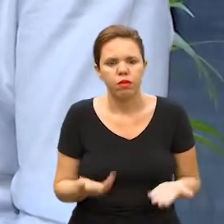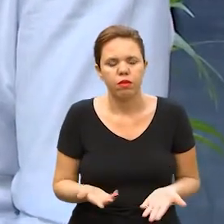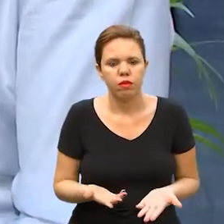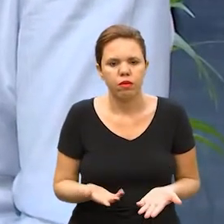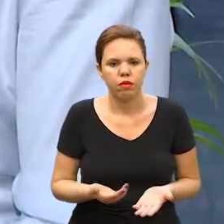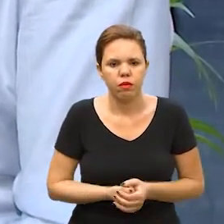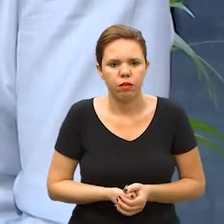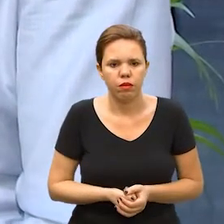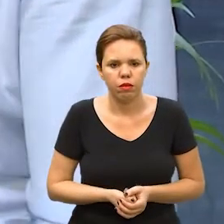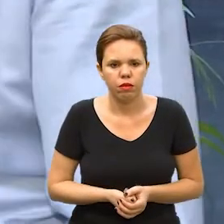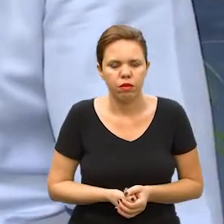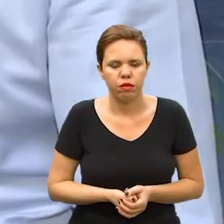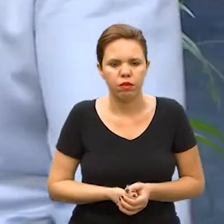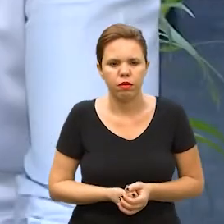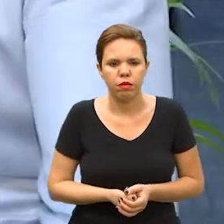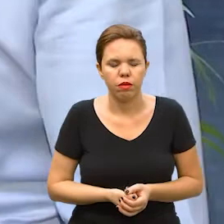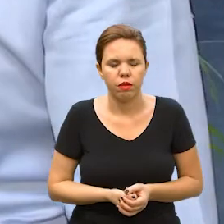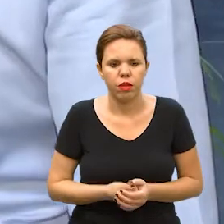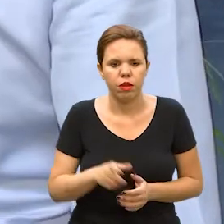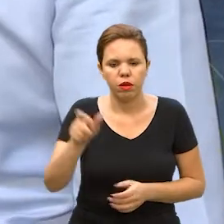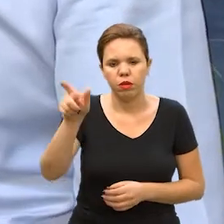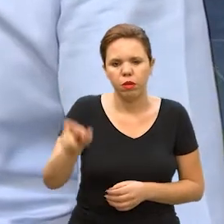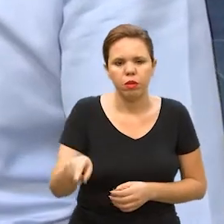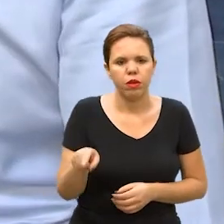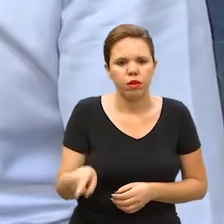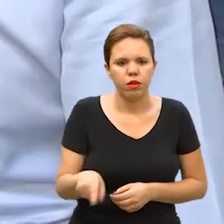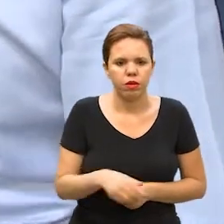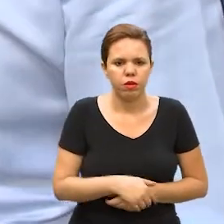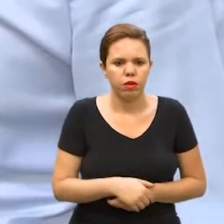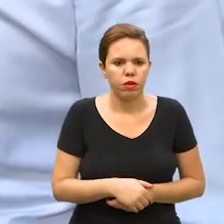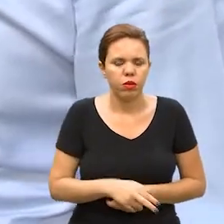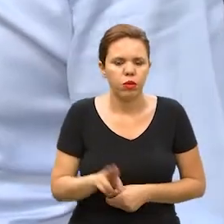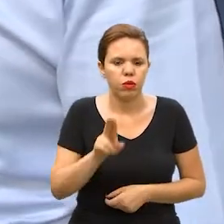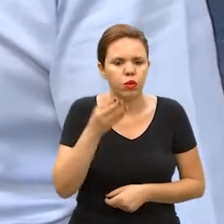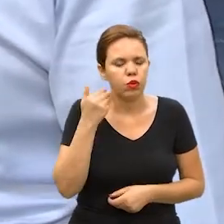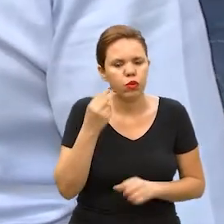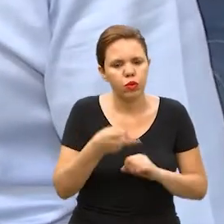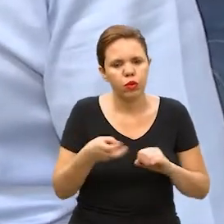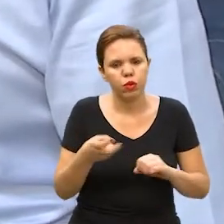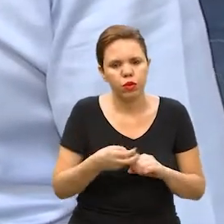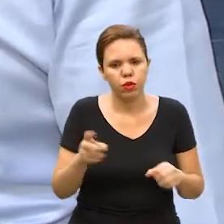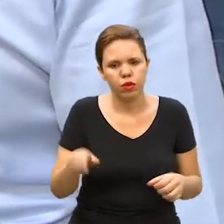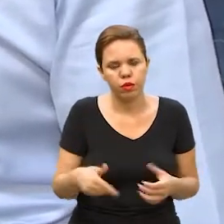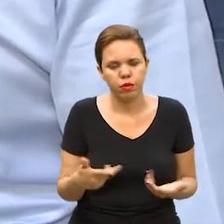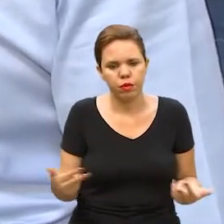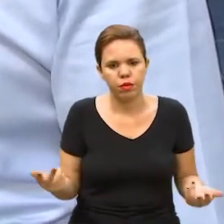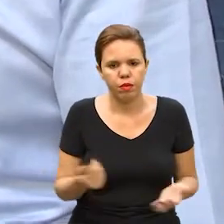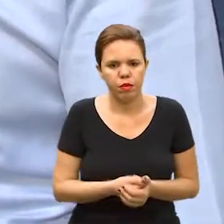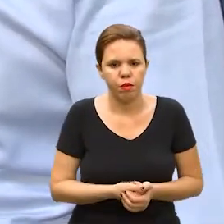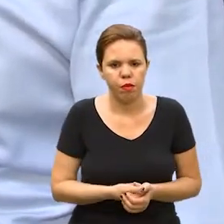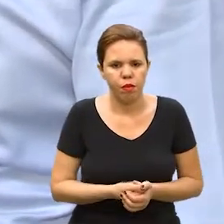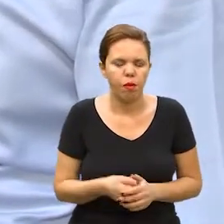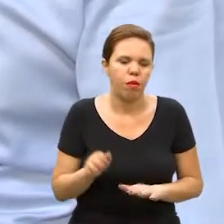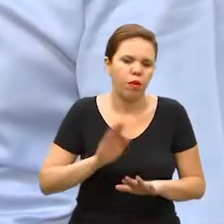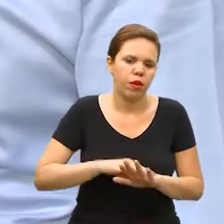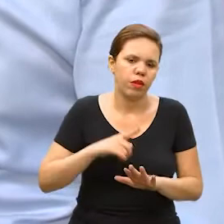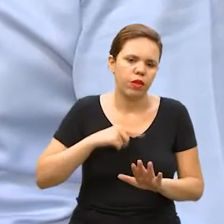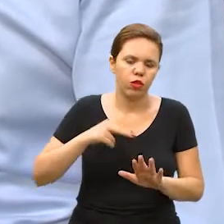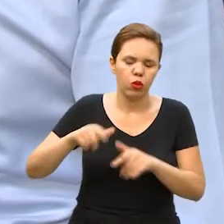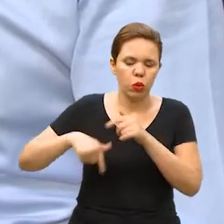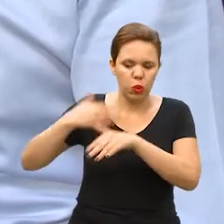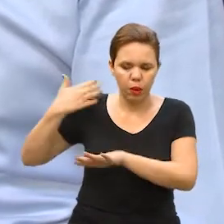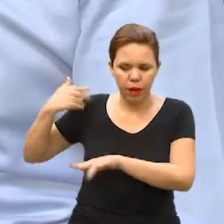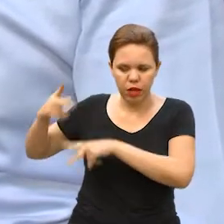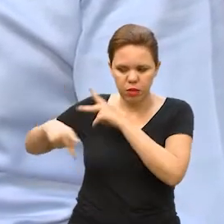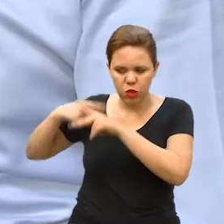Então, quando uma pessoa usa um aplicativo desses, por trás dele tem todo